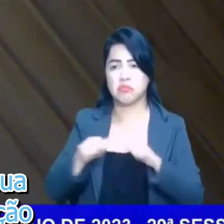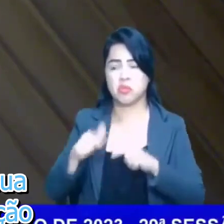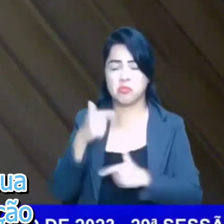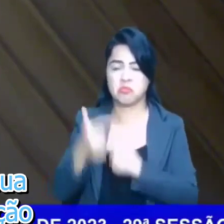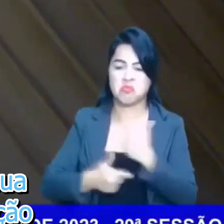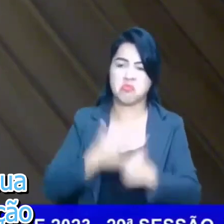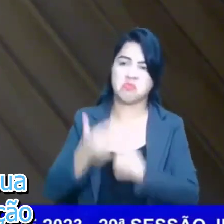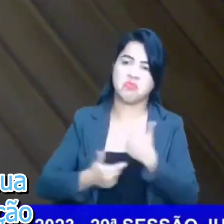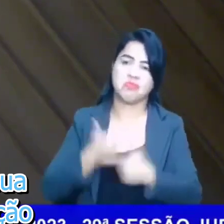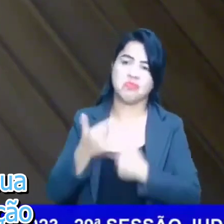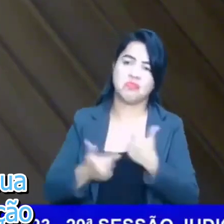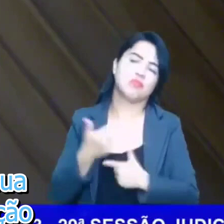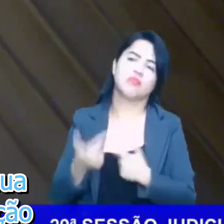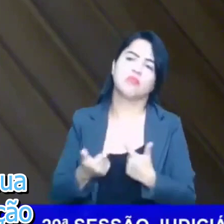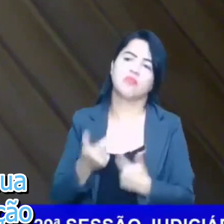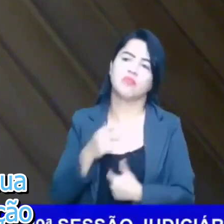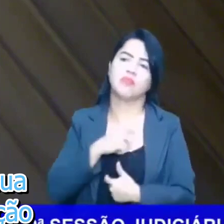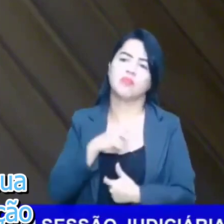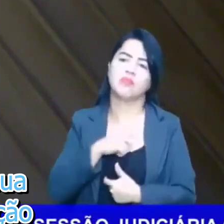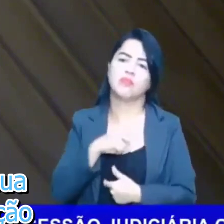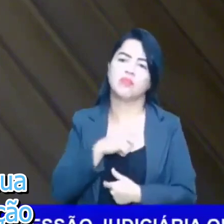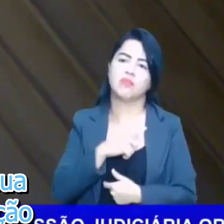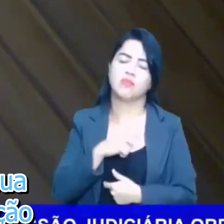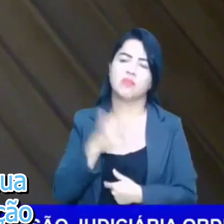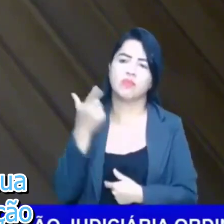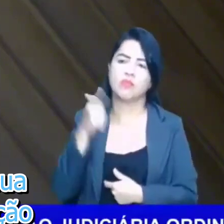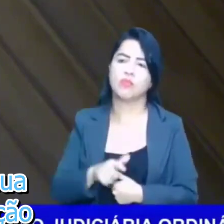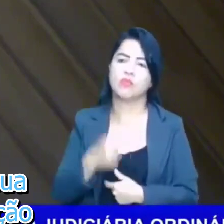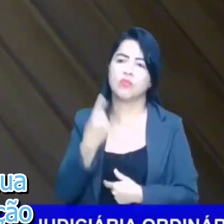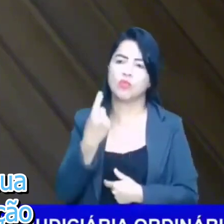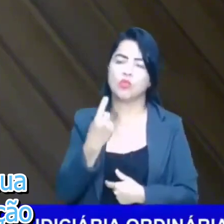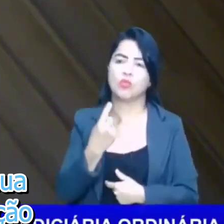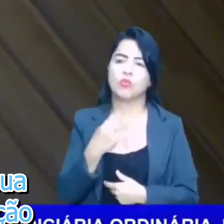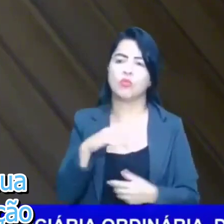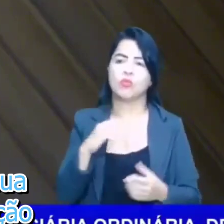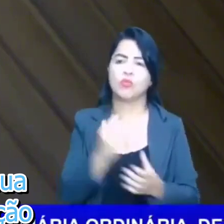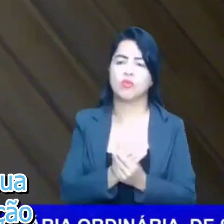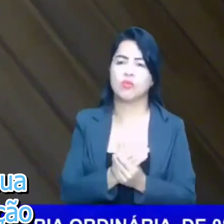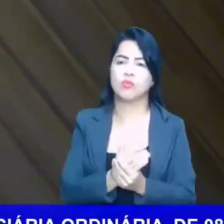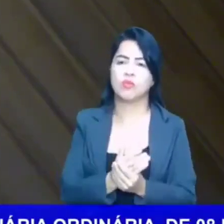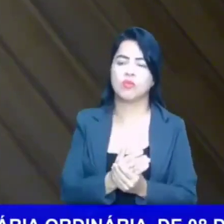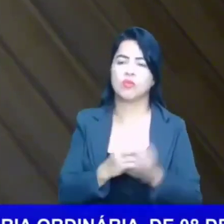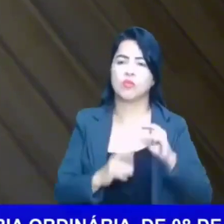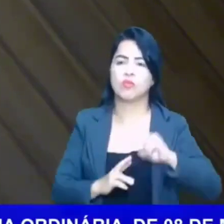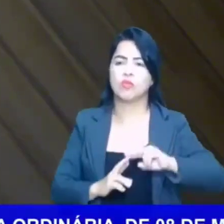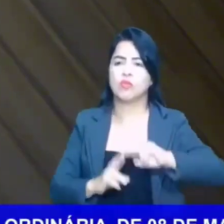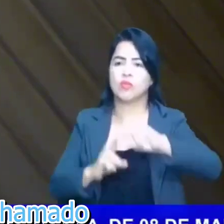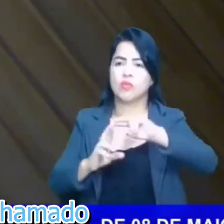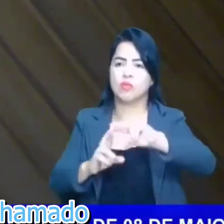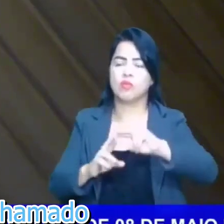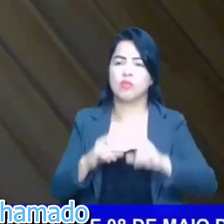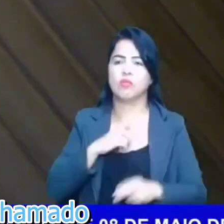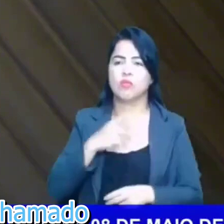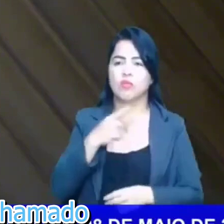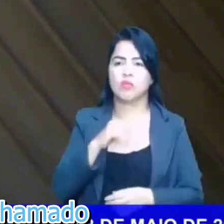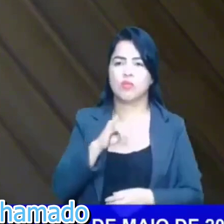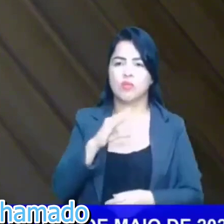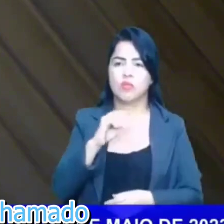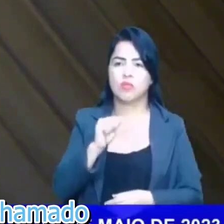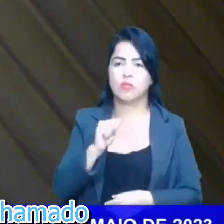arrojada, para quem tem em sua artilharia, repito, uma condenação de representação de